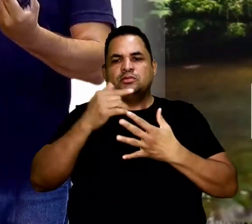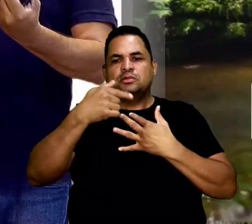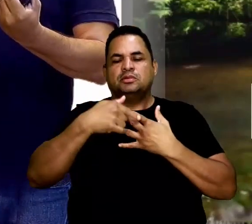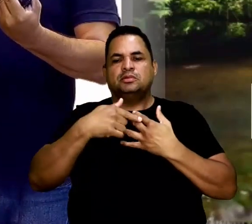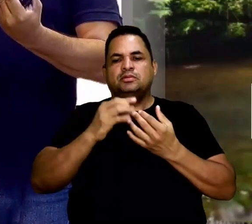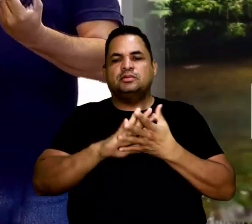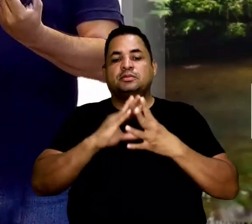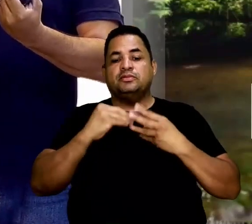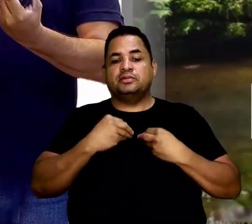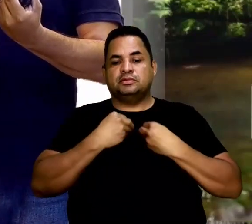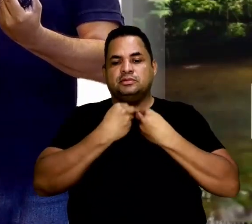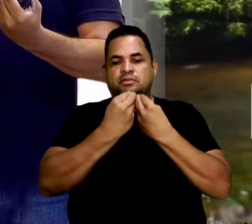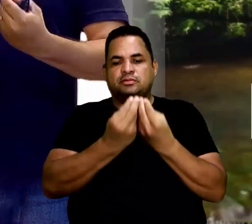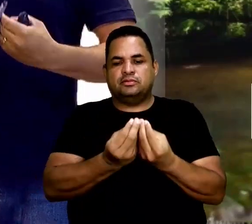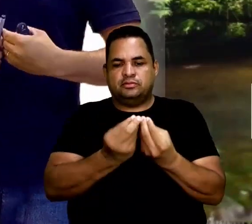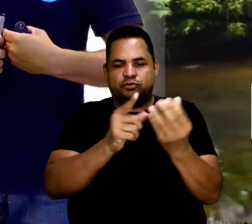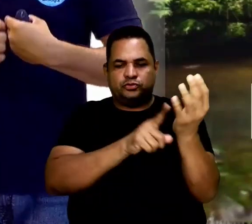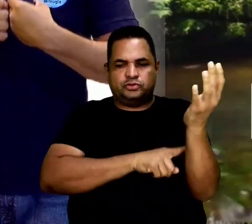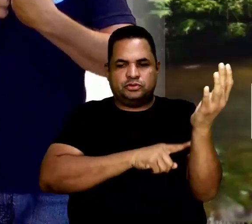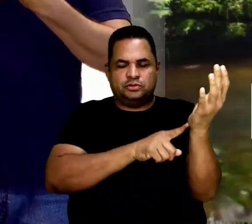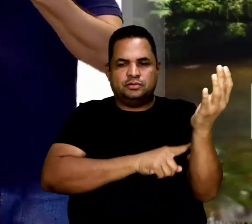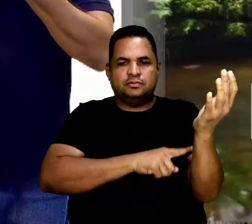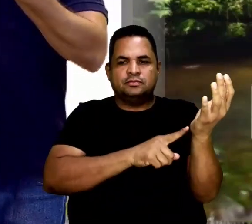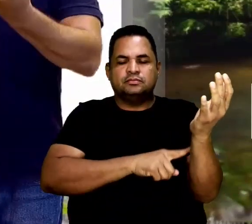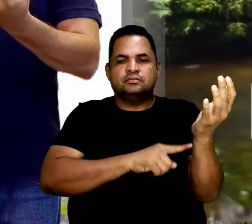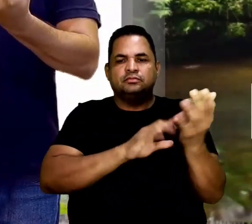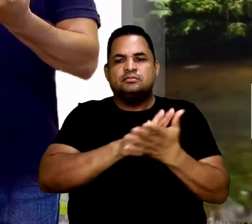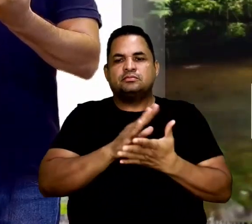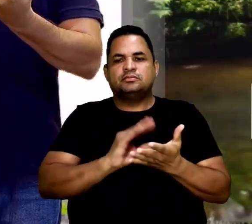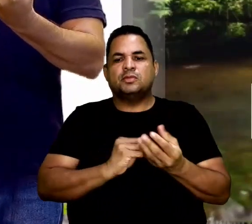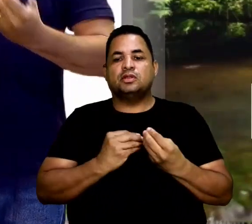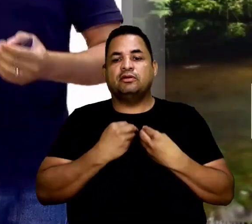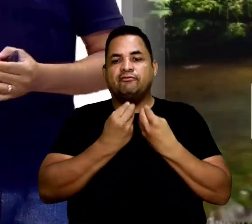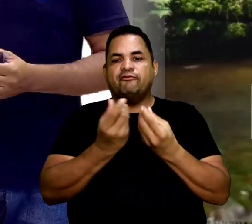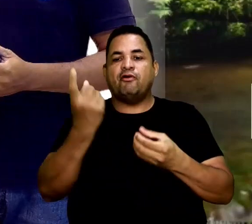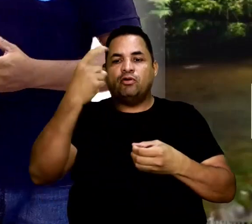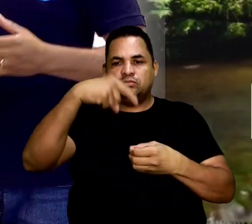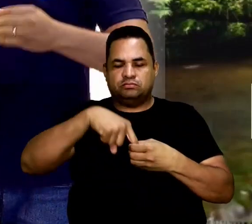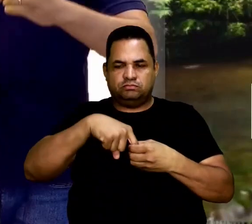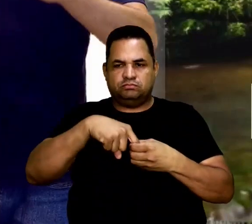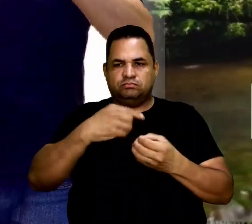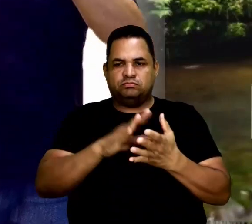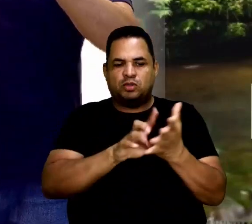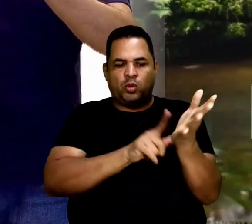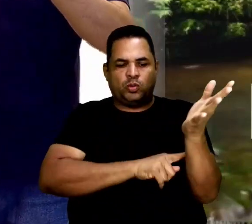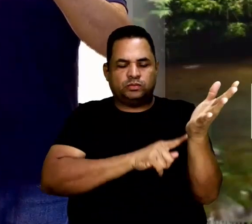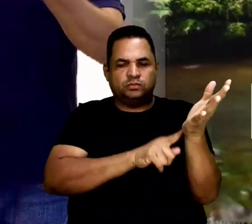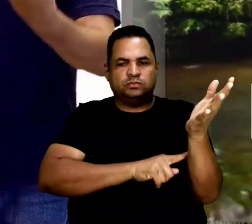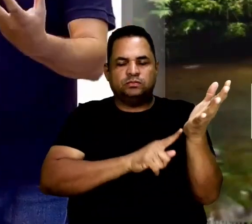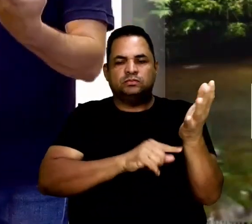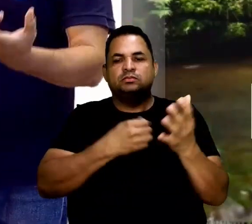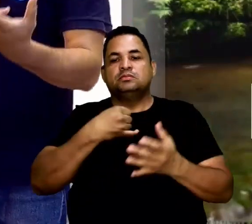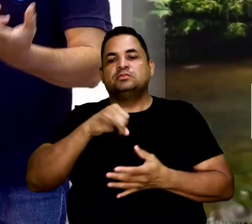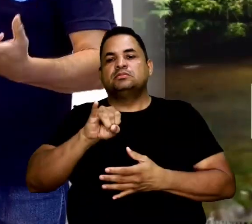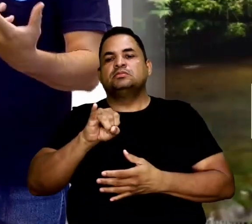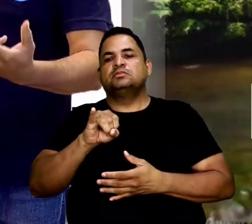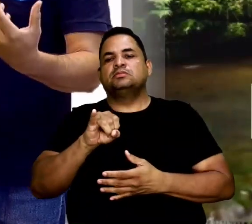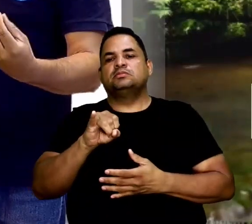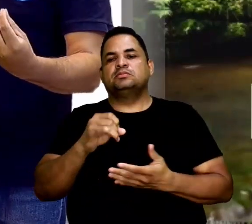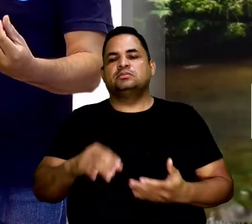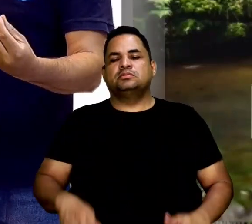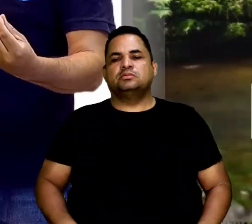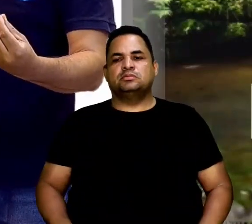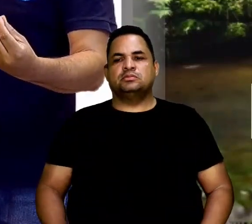para o sangue, ok? E nessa devolução para o sangue, muitas vezes, se